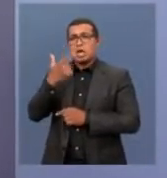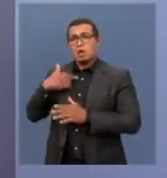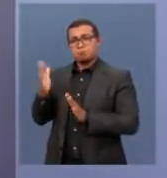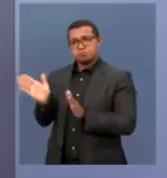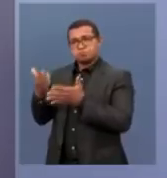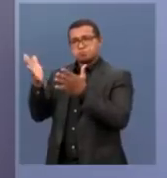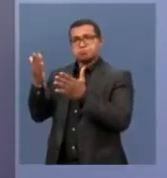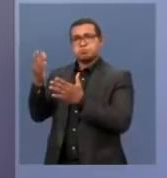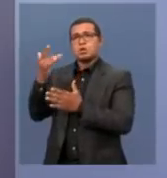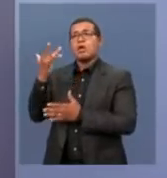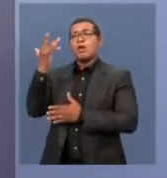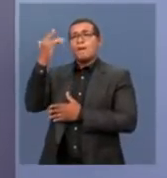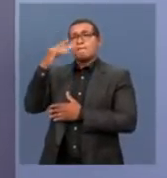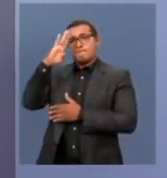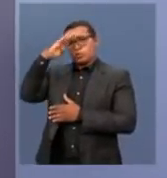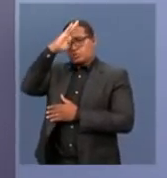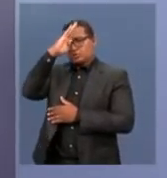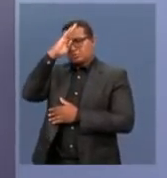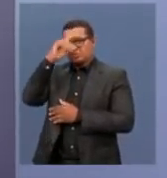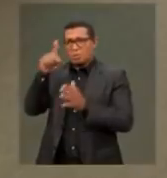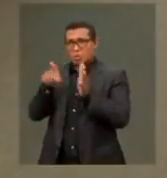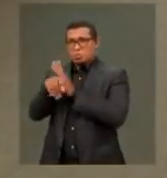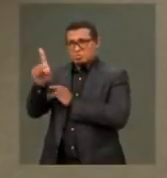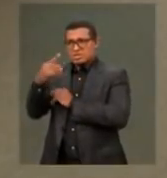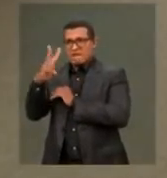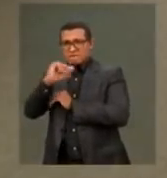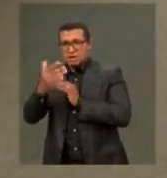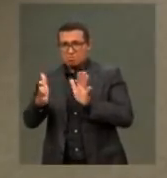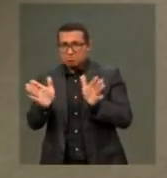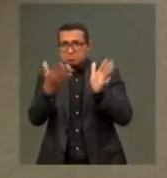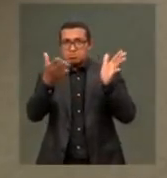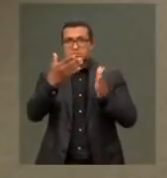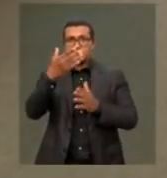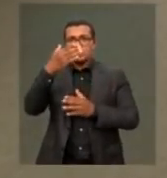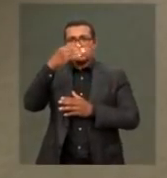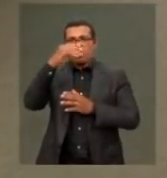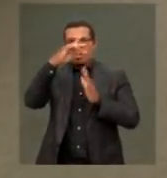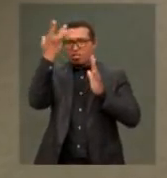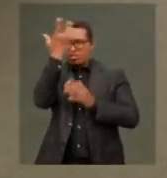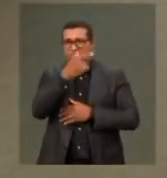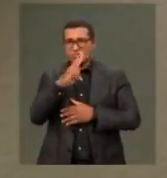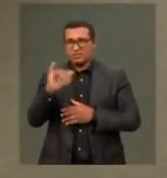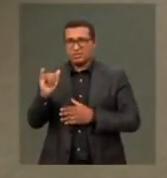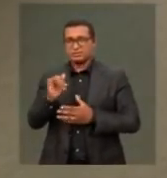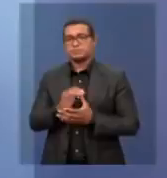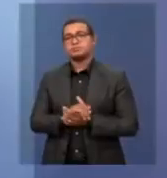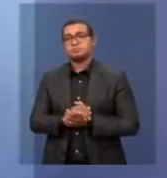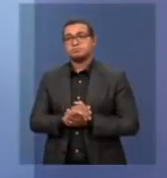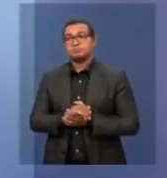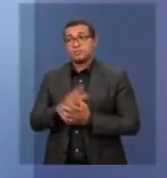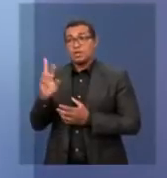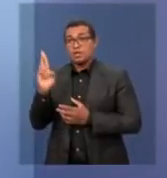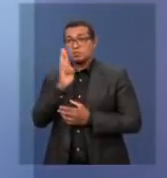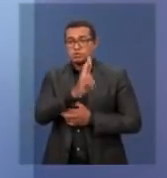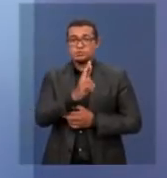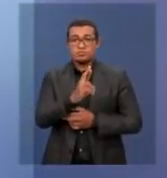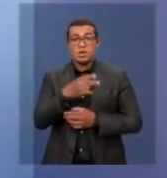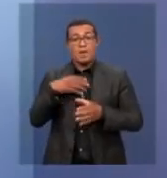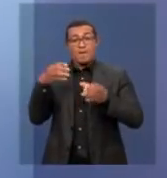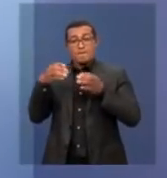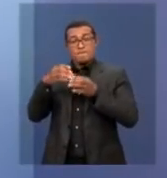você vai dar palanque para haddad o meu partido nacional tomou a decisão